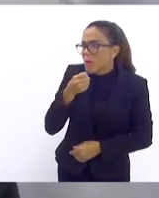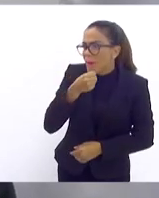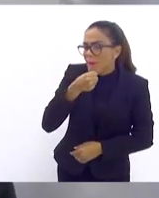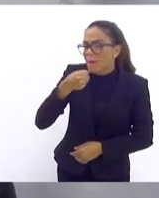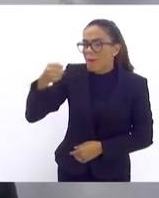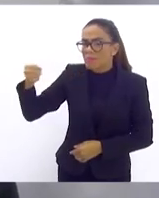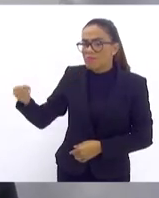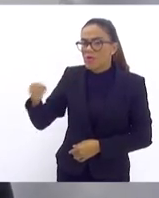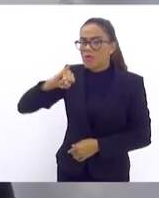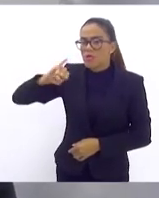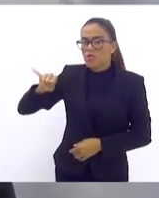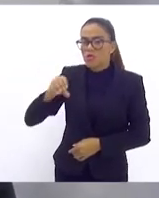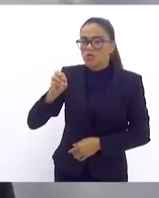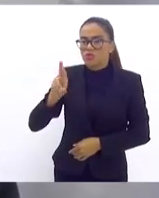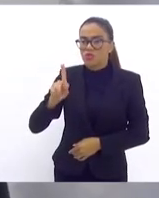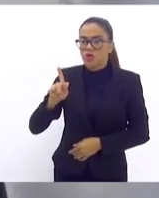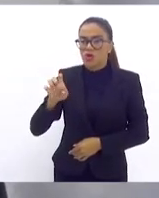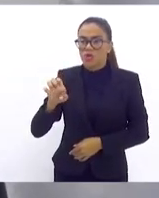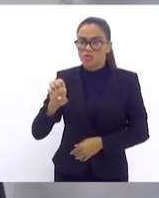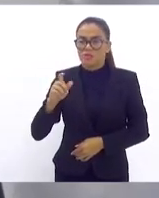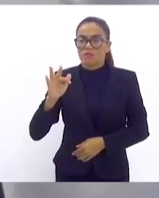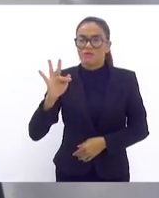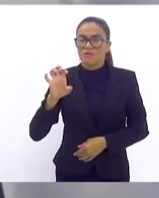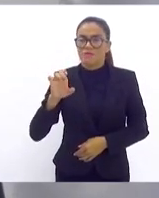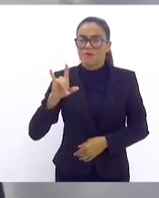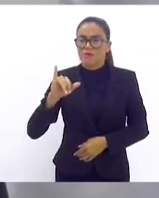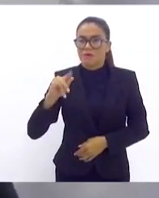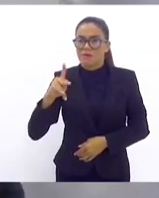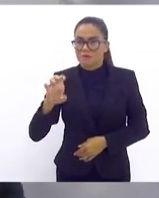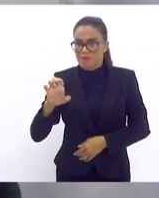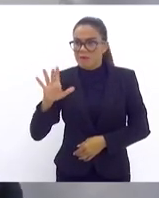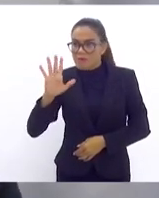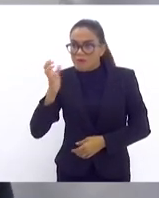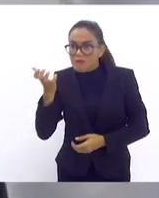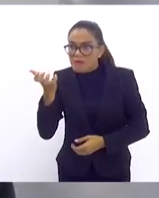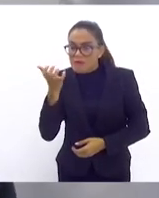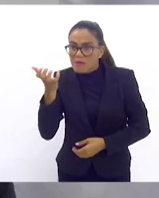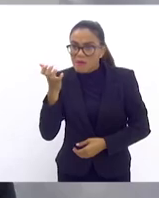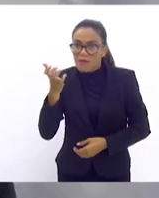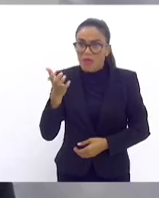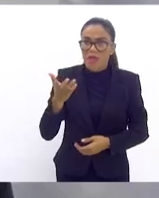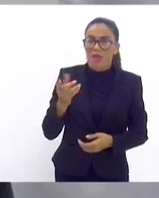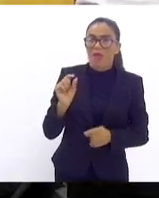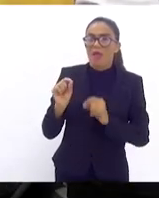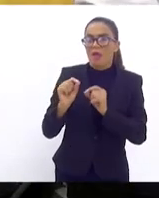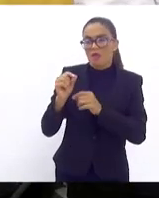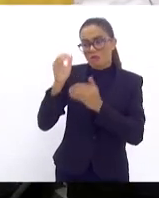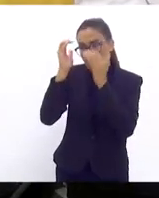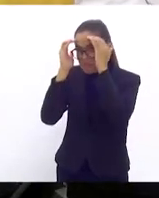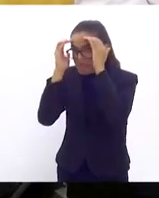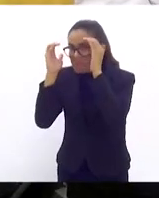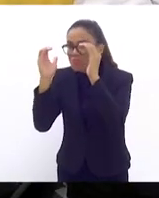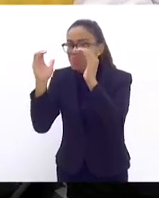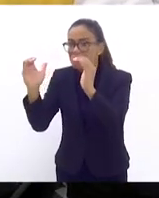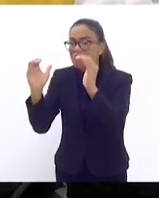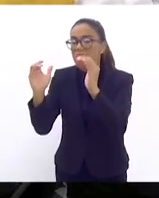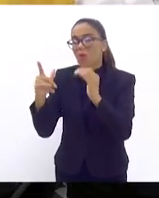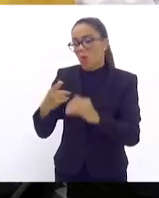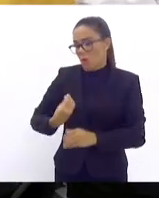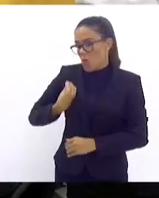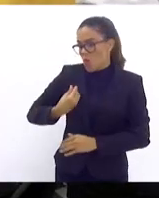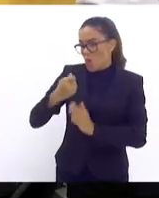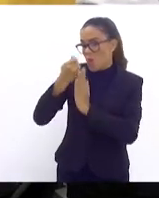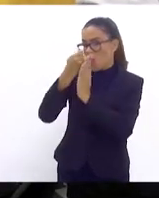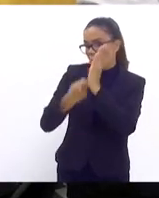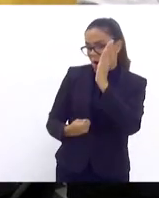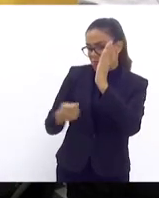deputado Jorge Filipe. Vossa Excelência quer fazer ao final dos votos, ou fazer anteriormente. A gente tem respeitado aqui quando o autor está presente, ainda mais o autor